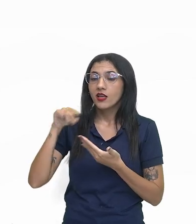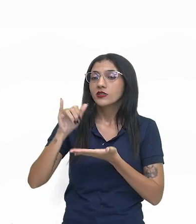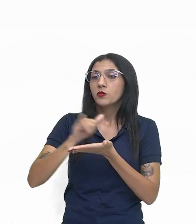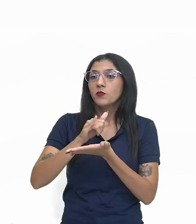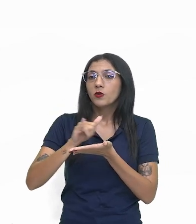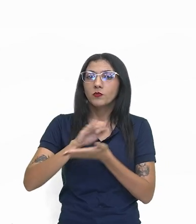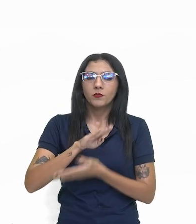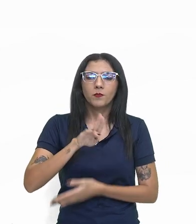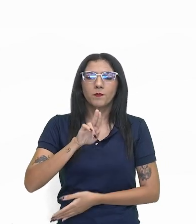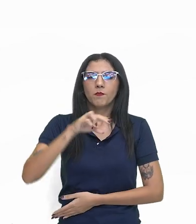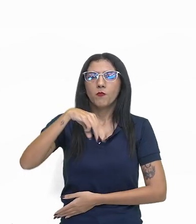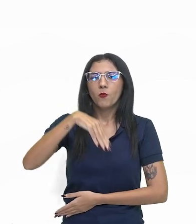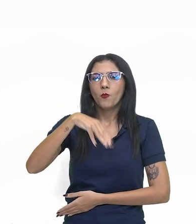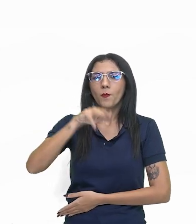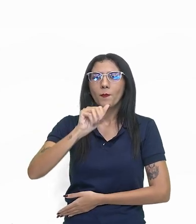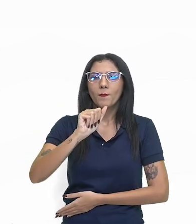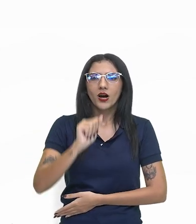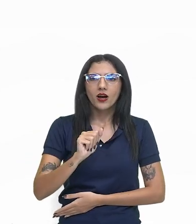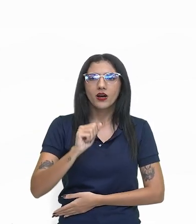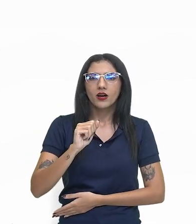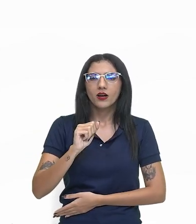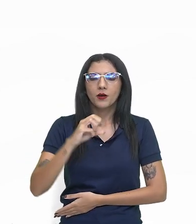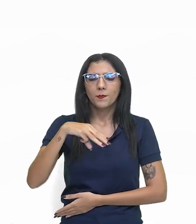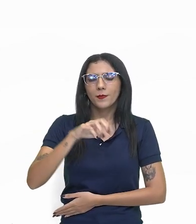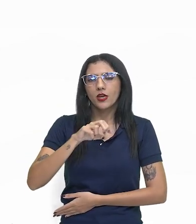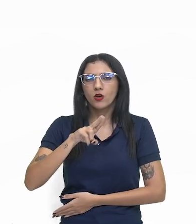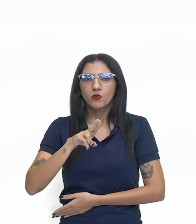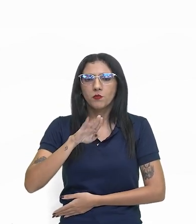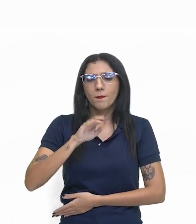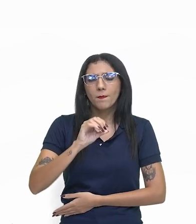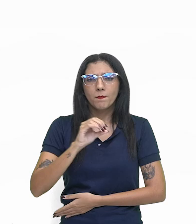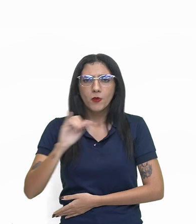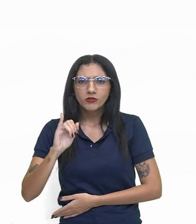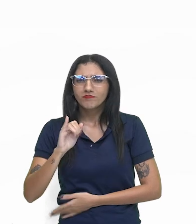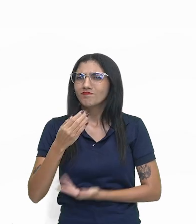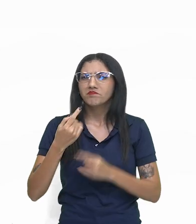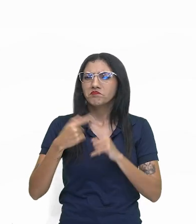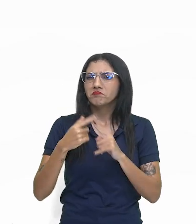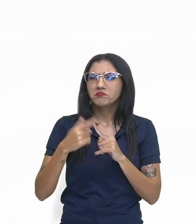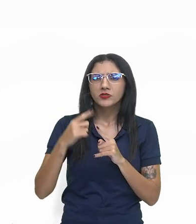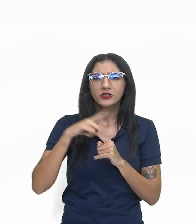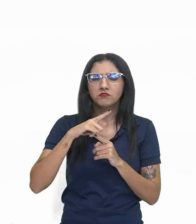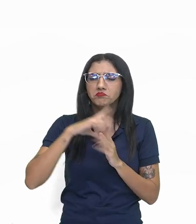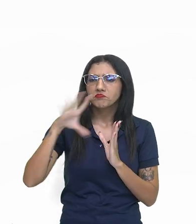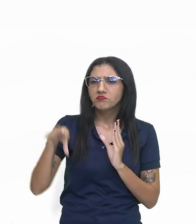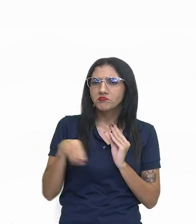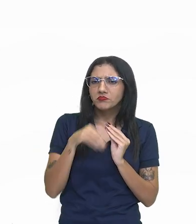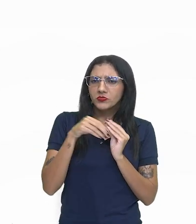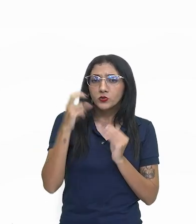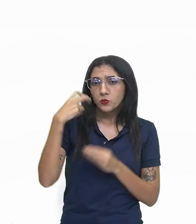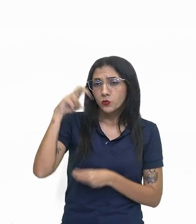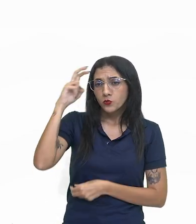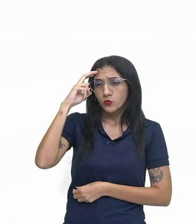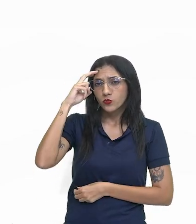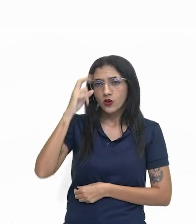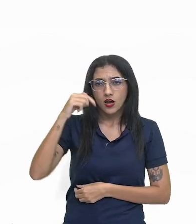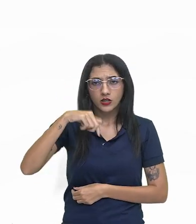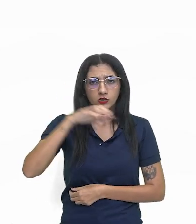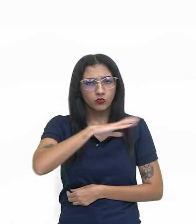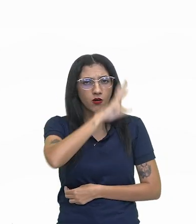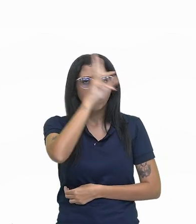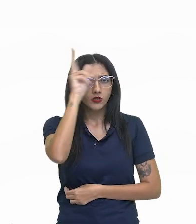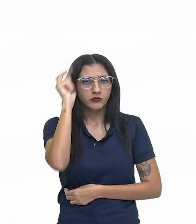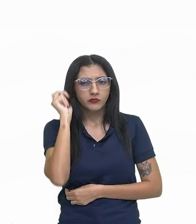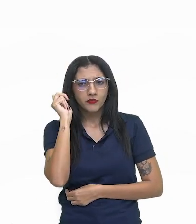do Bumba Meu Boi. E por que eu estou trazendo o Bumba Meu Boi para dentro dessa cultura aqui do Amazonas?